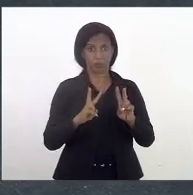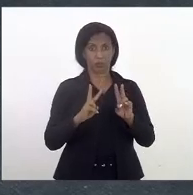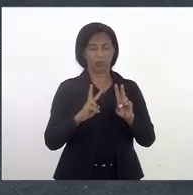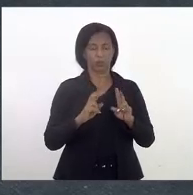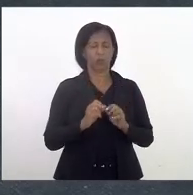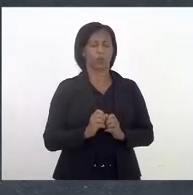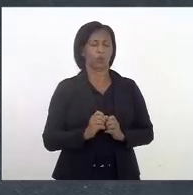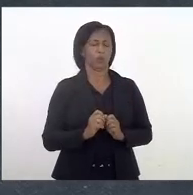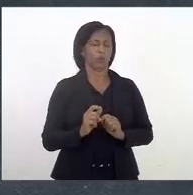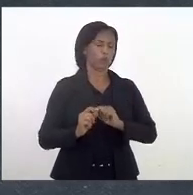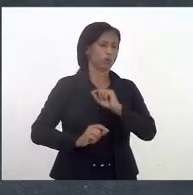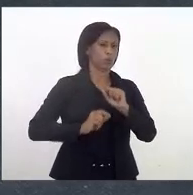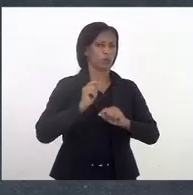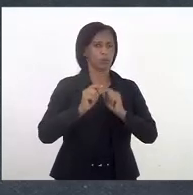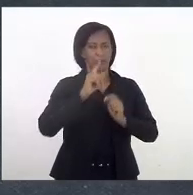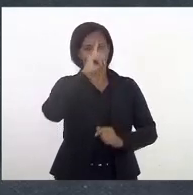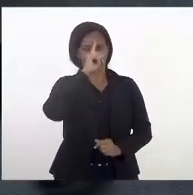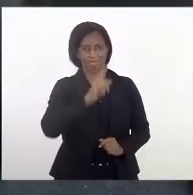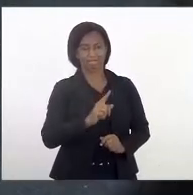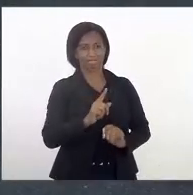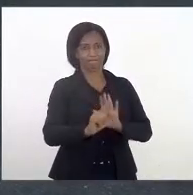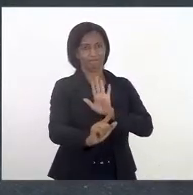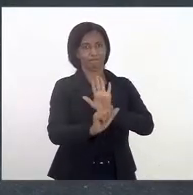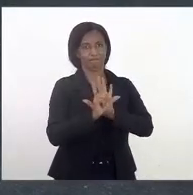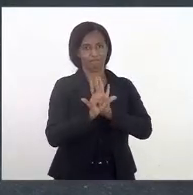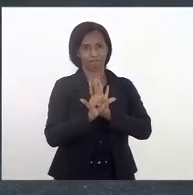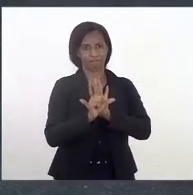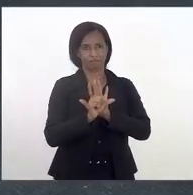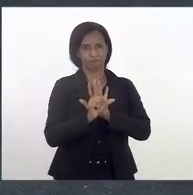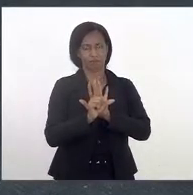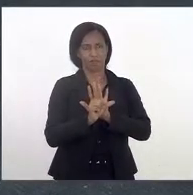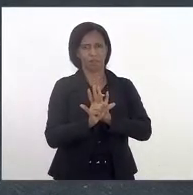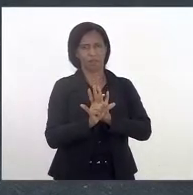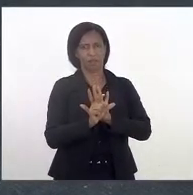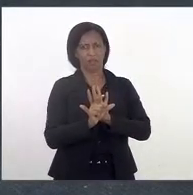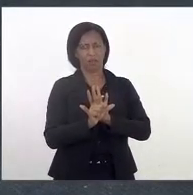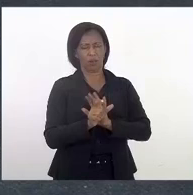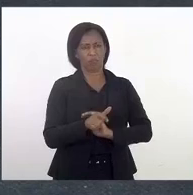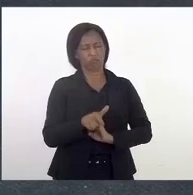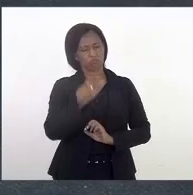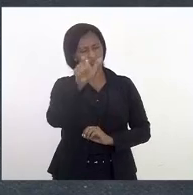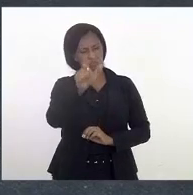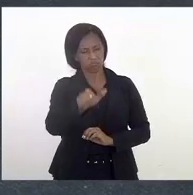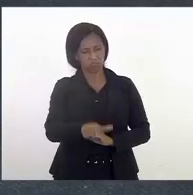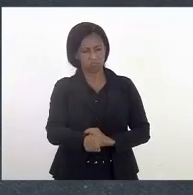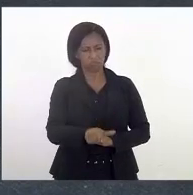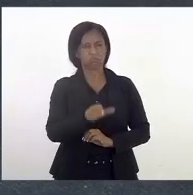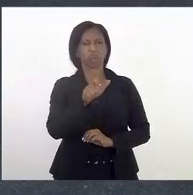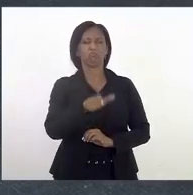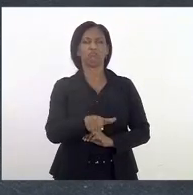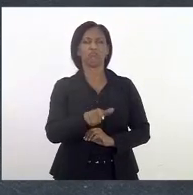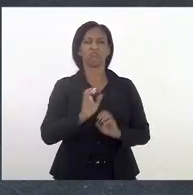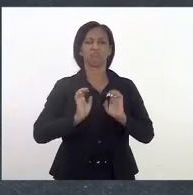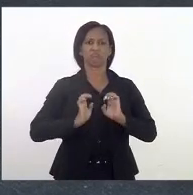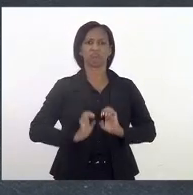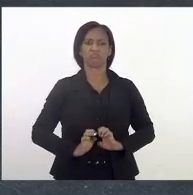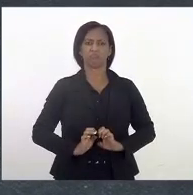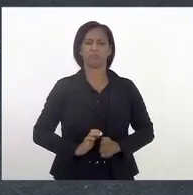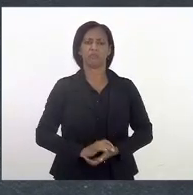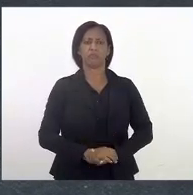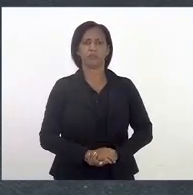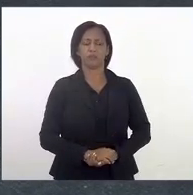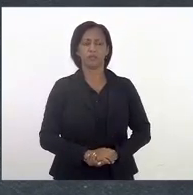preceitua a legislação o comportamento foi absolutamente é correto